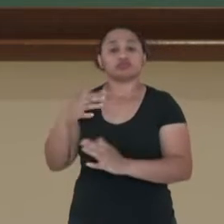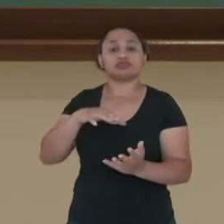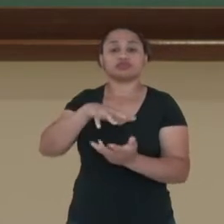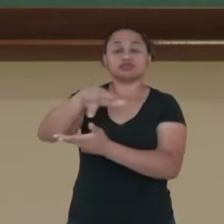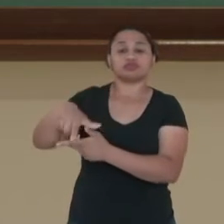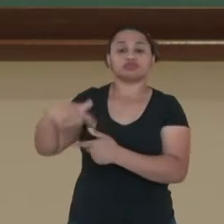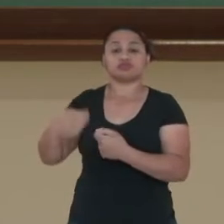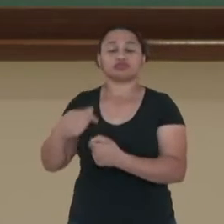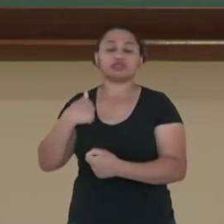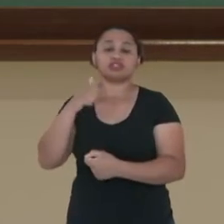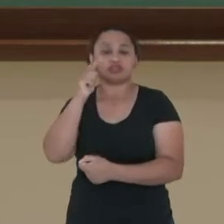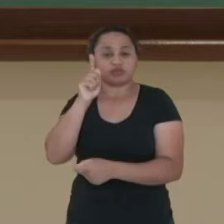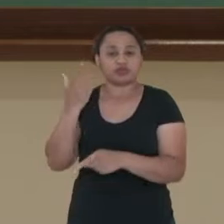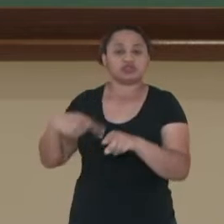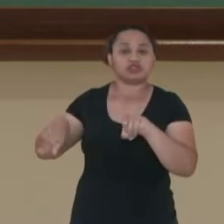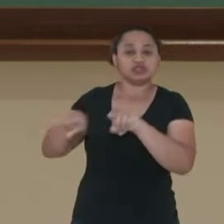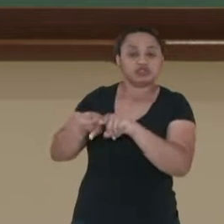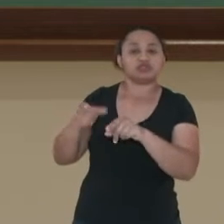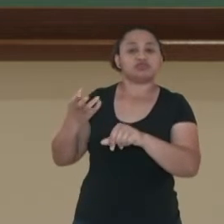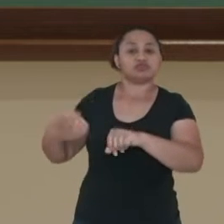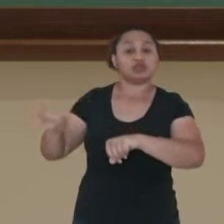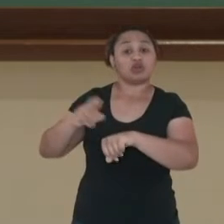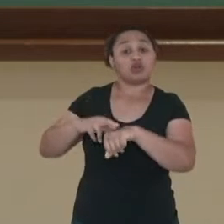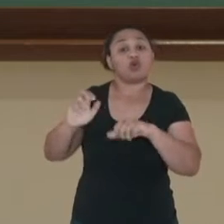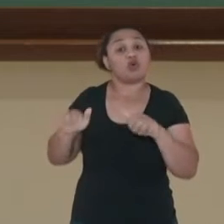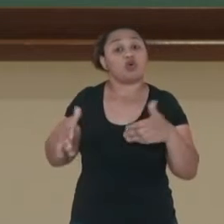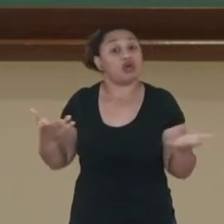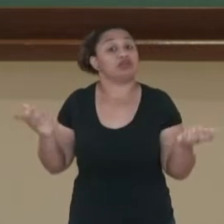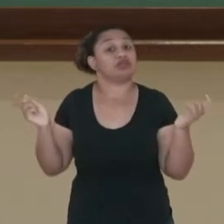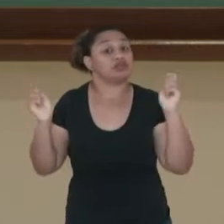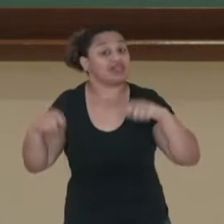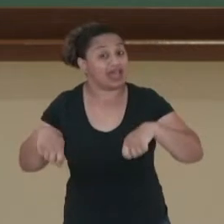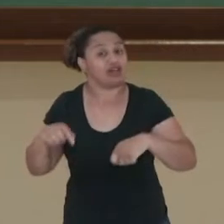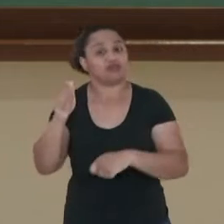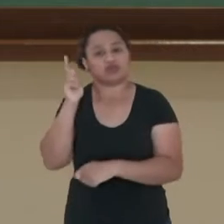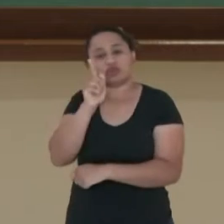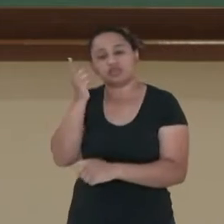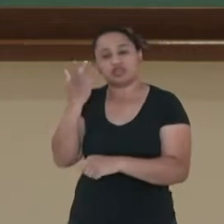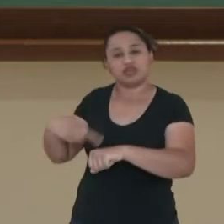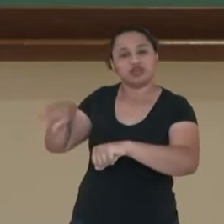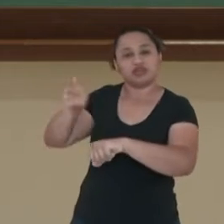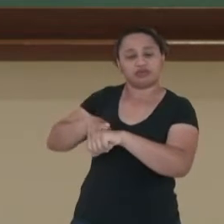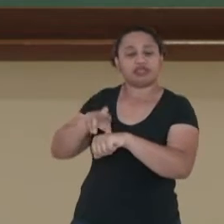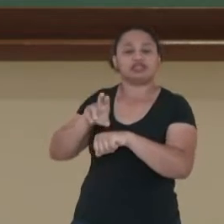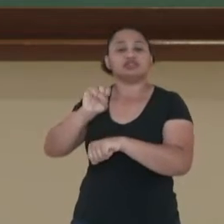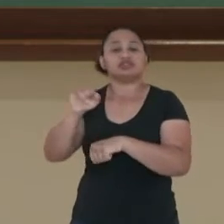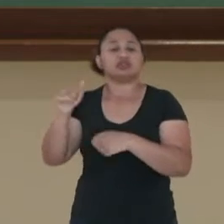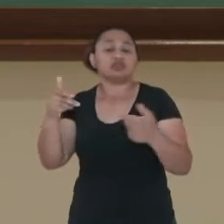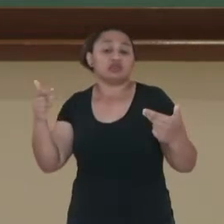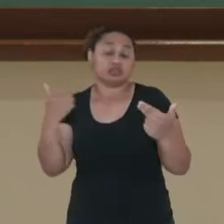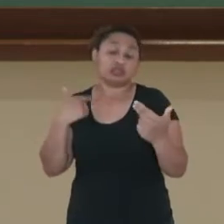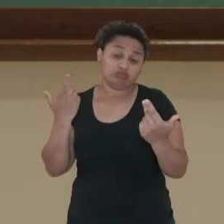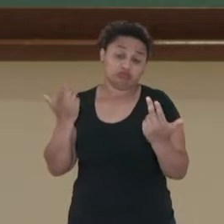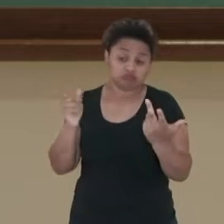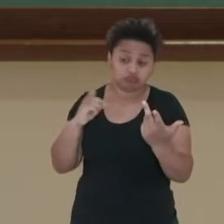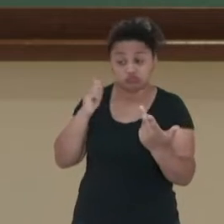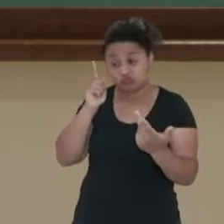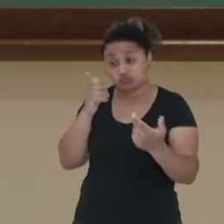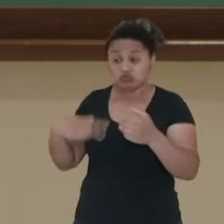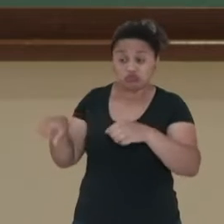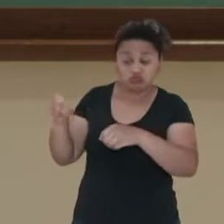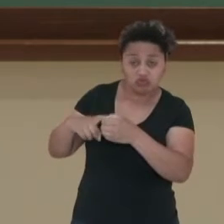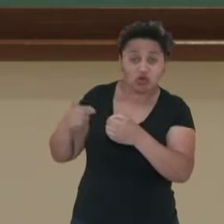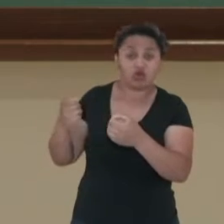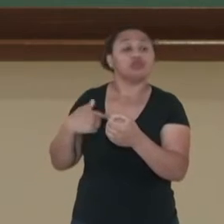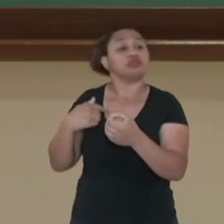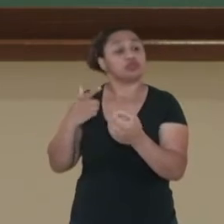recurso, quando é possível haver a regeneração, pensando em recursos renováveis, né? Se forem recursos não renováveis, a gente não vai ter